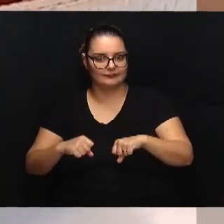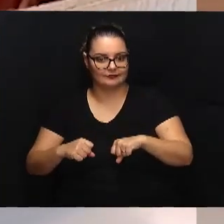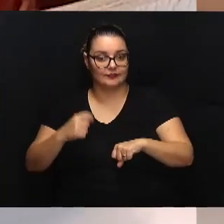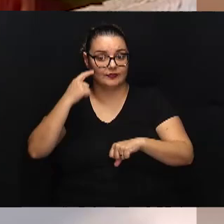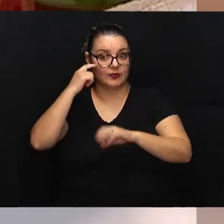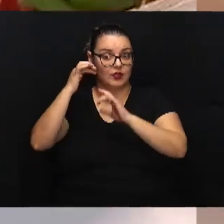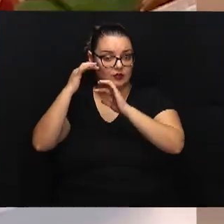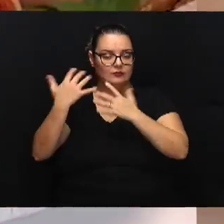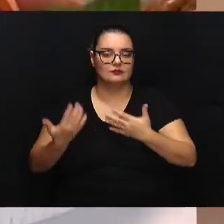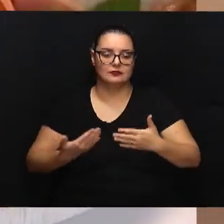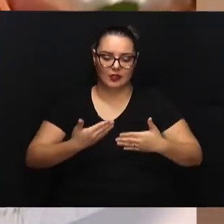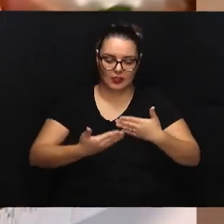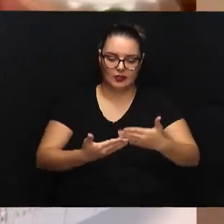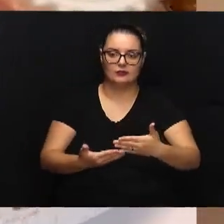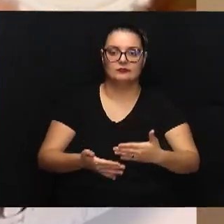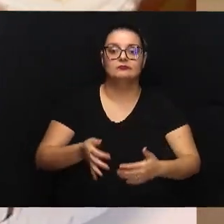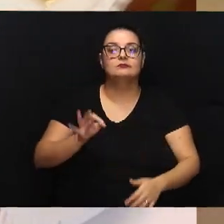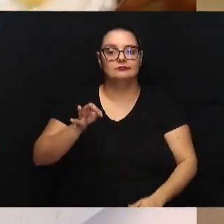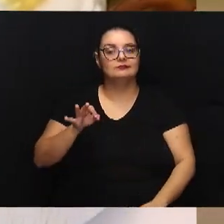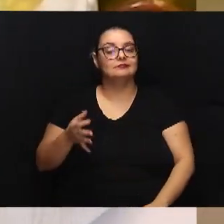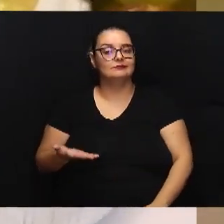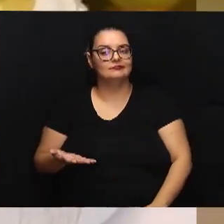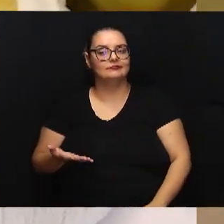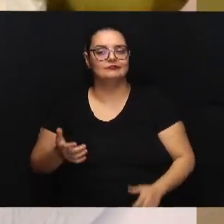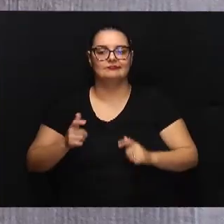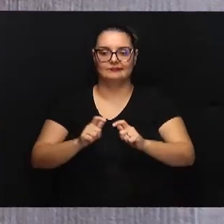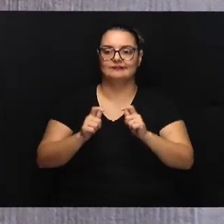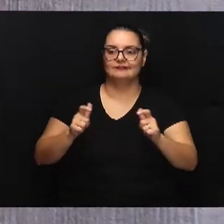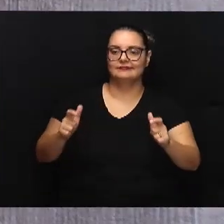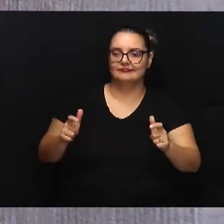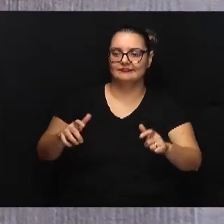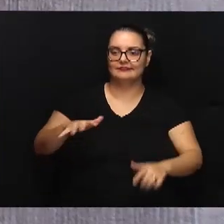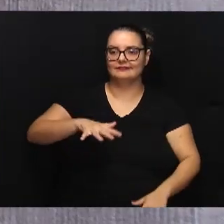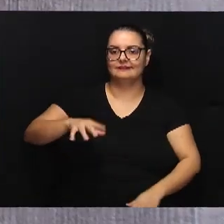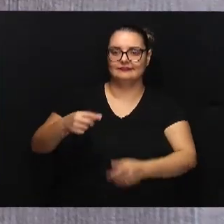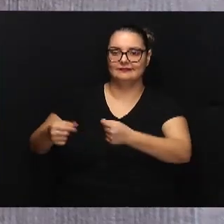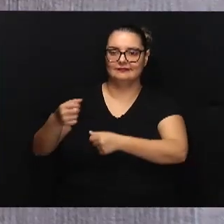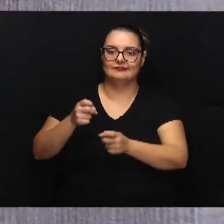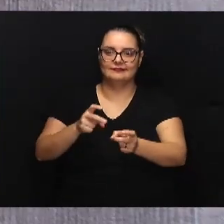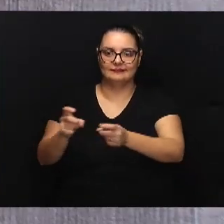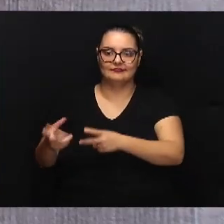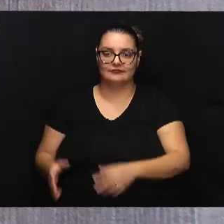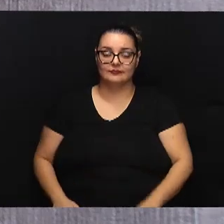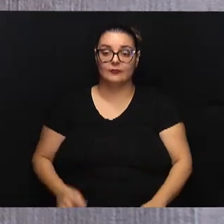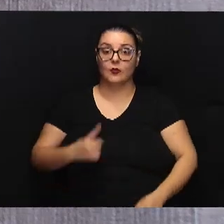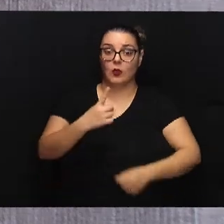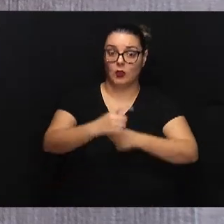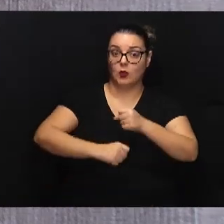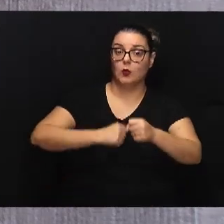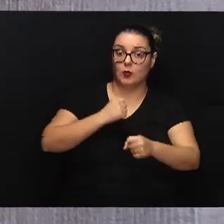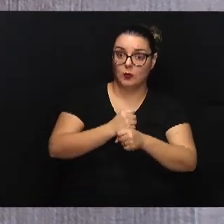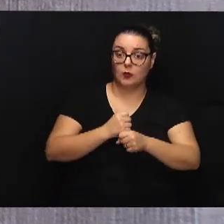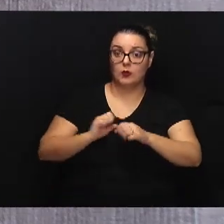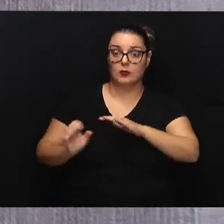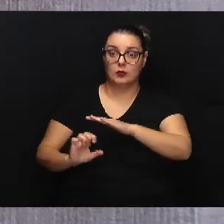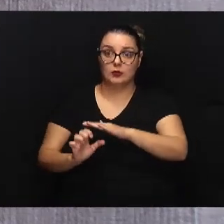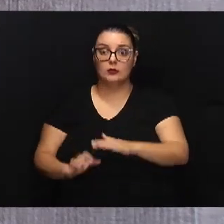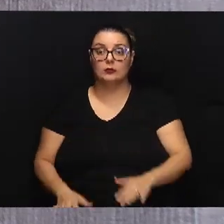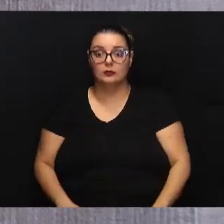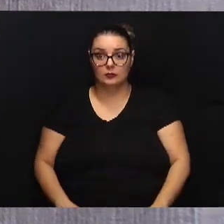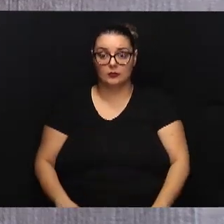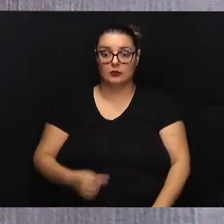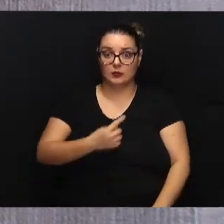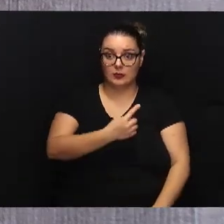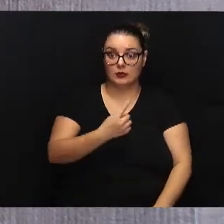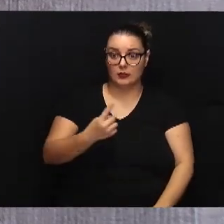processos mais assertivos para o crescimento no mercado. Um ano de empresa, eu tenho 111 avaliações